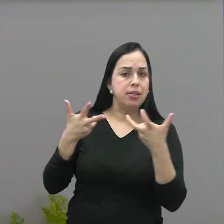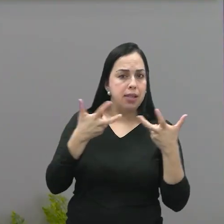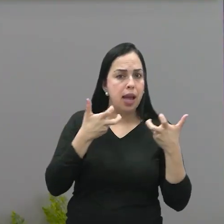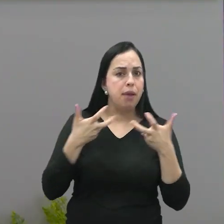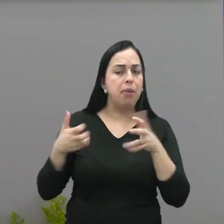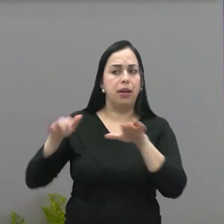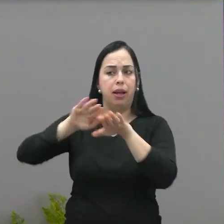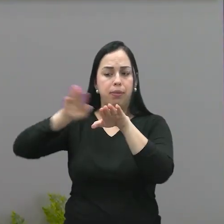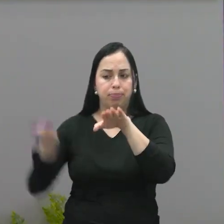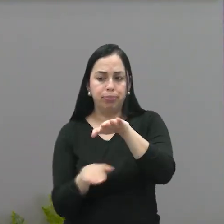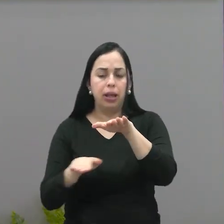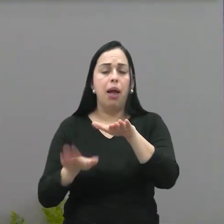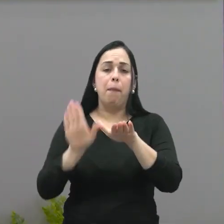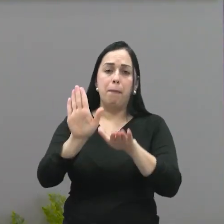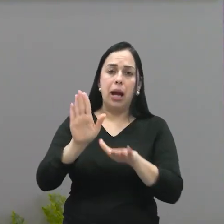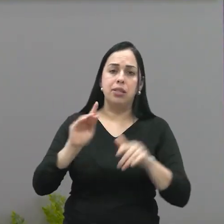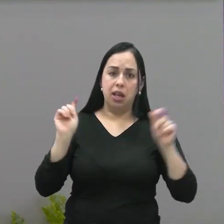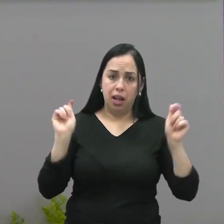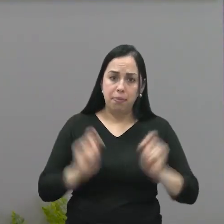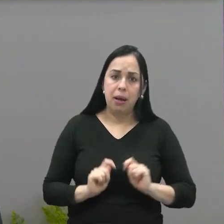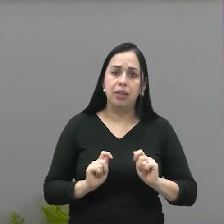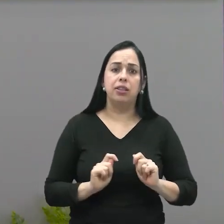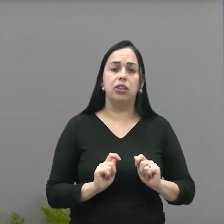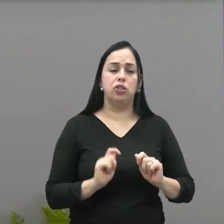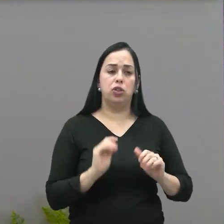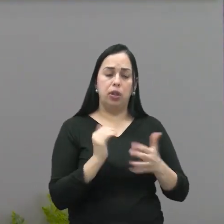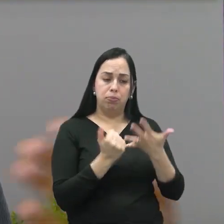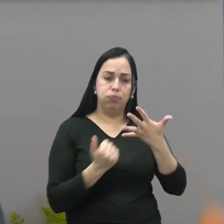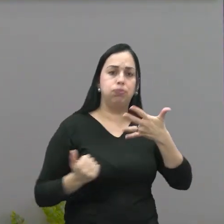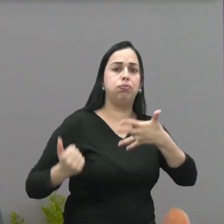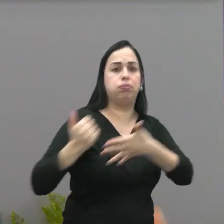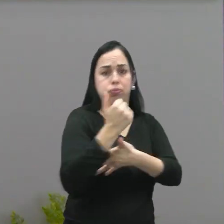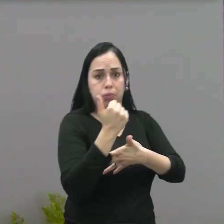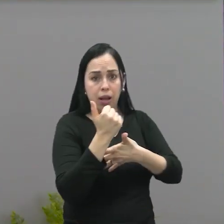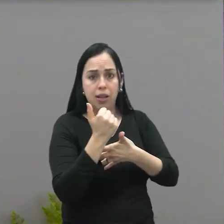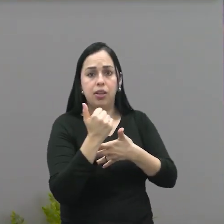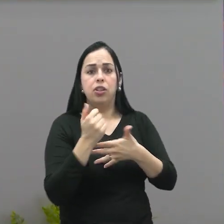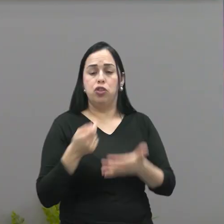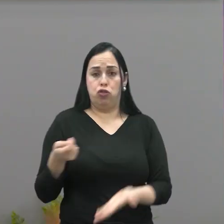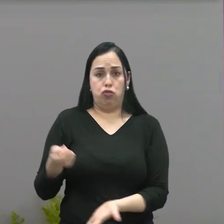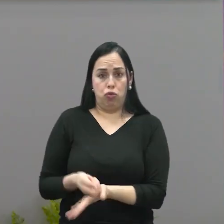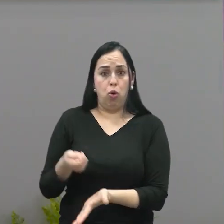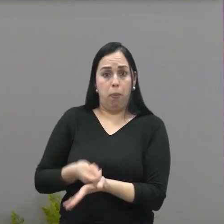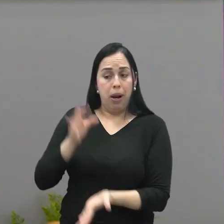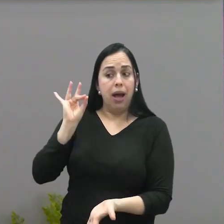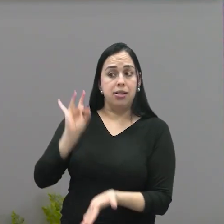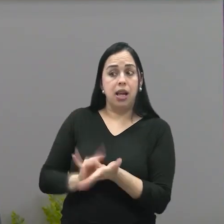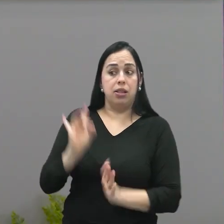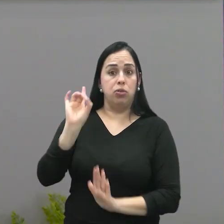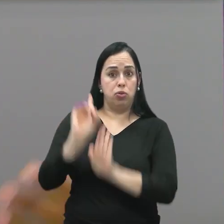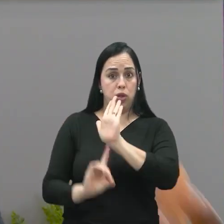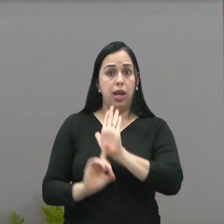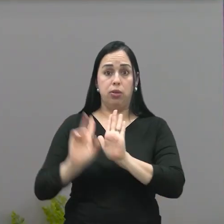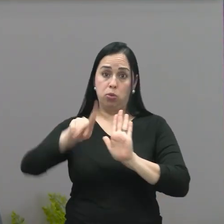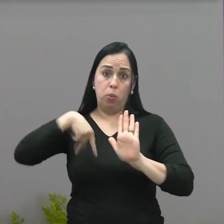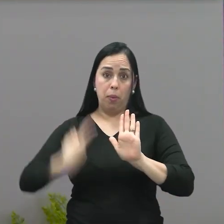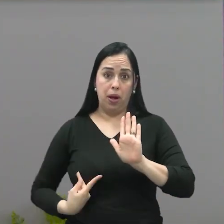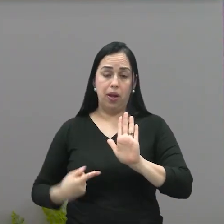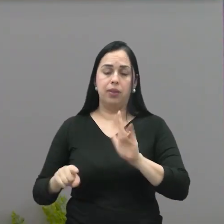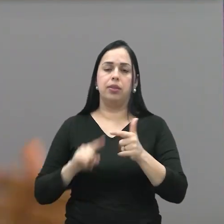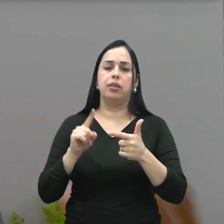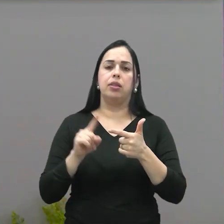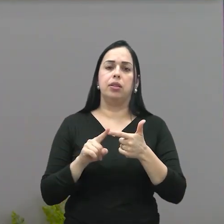dessas desigualdades, mas ele tem possibilidade de crescer, de exigir a efetivação dos seus direitos